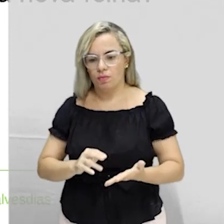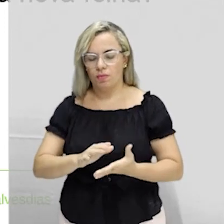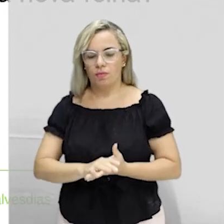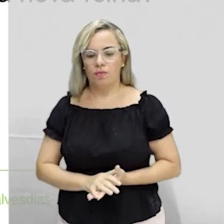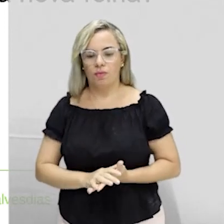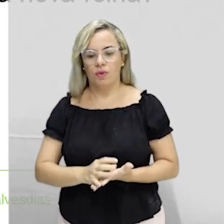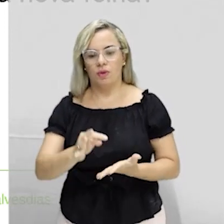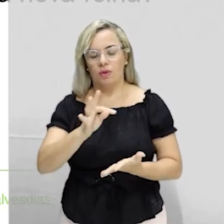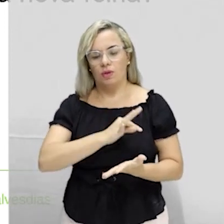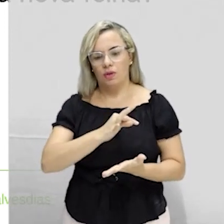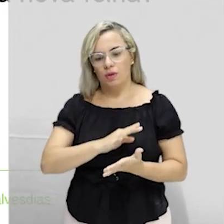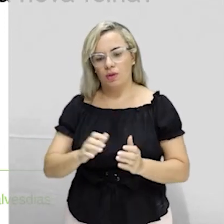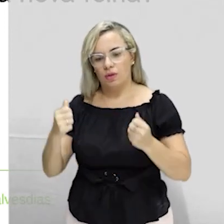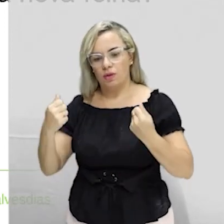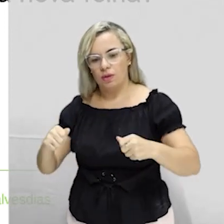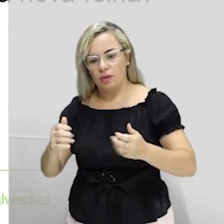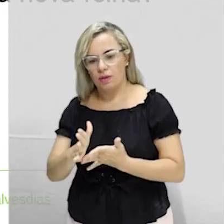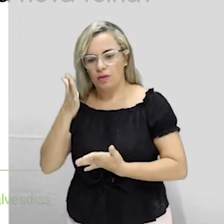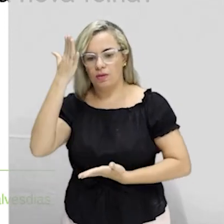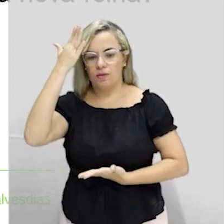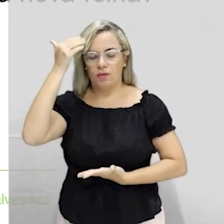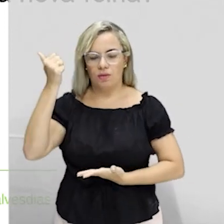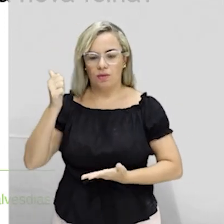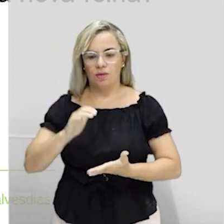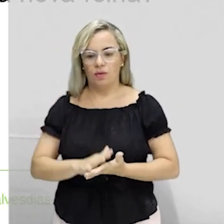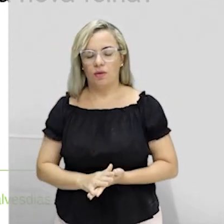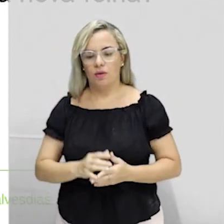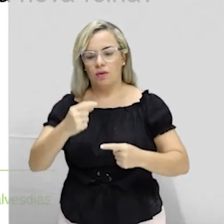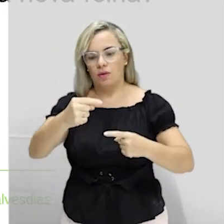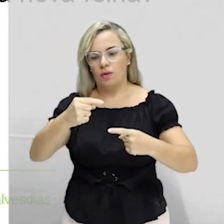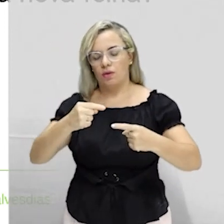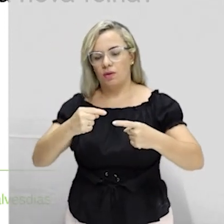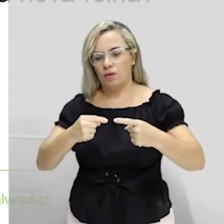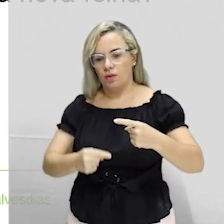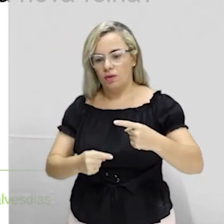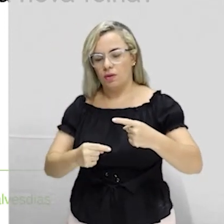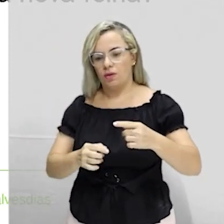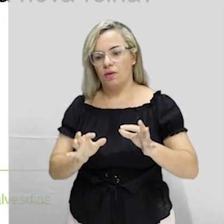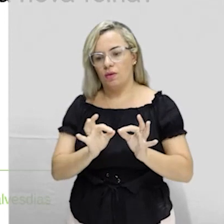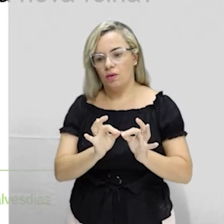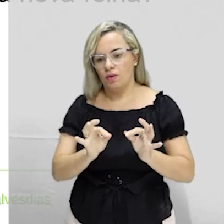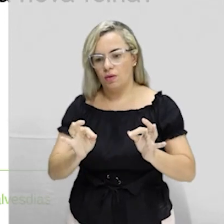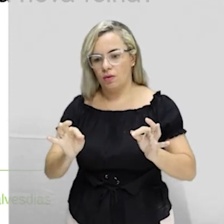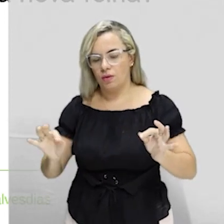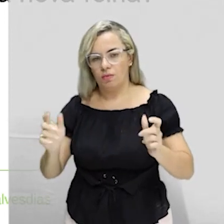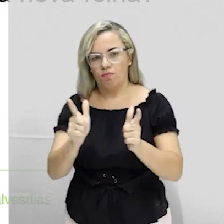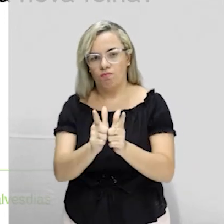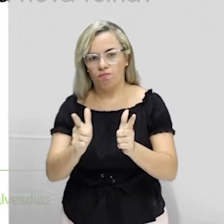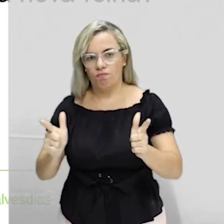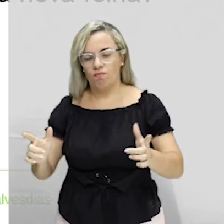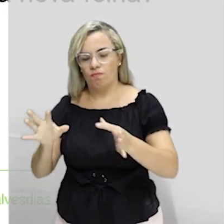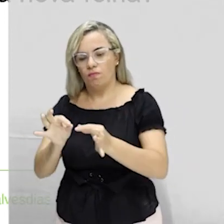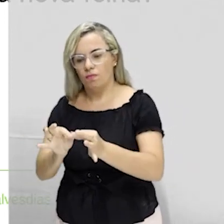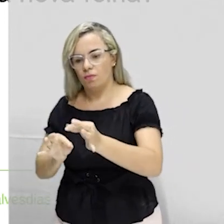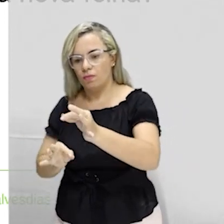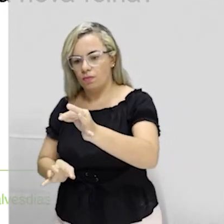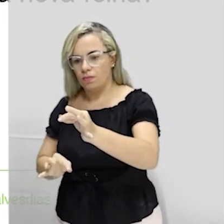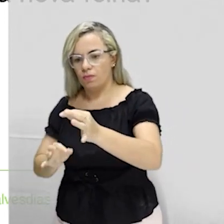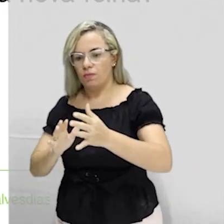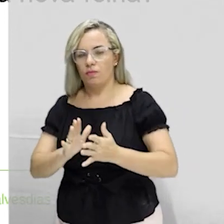Esse técnico precisa saber a razão entre as medidas da largura e do